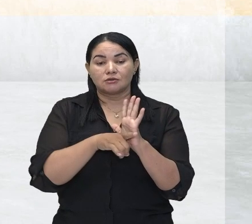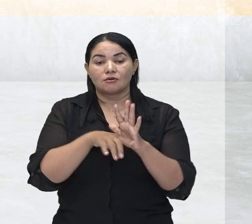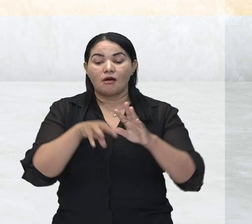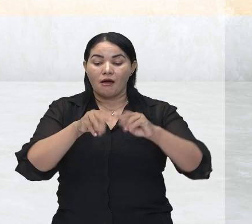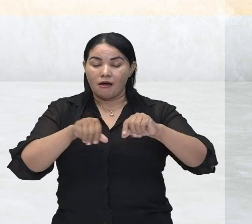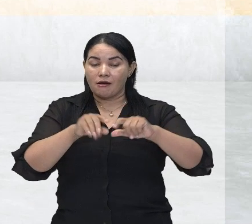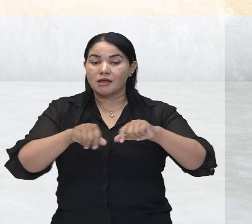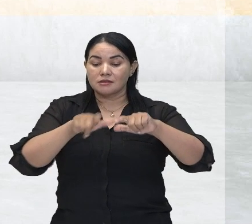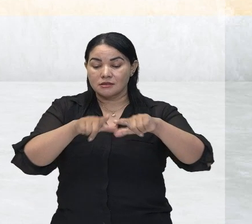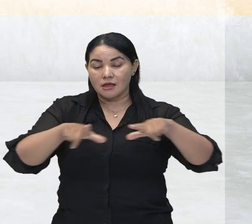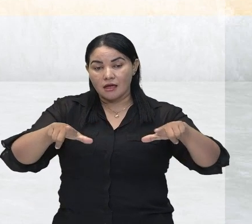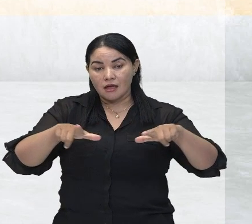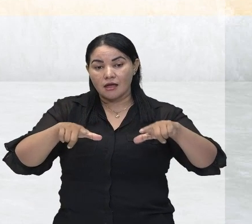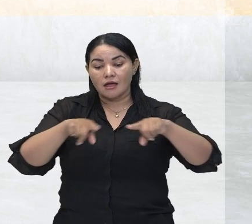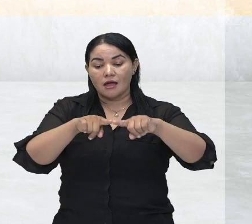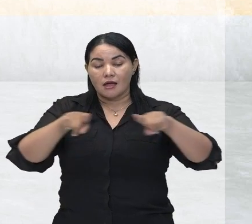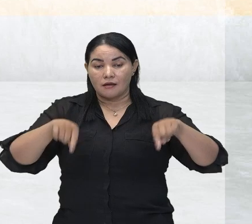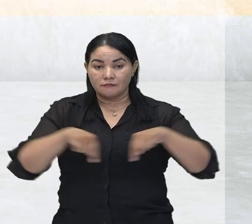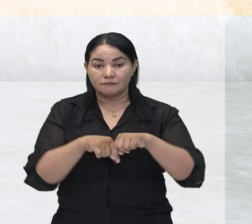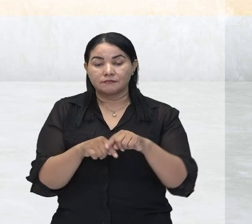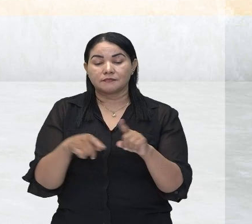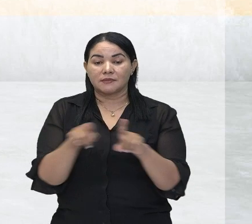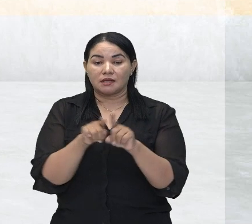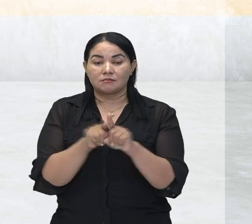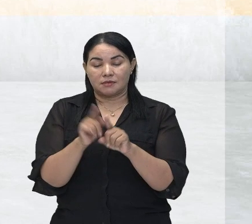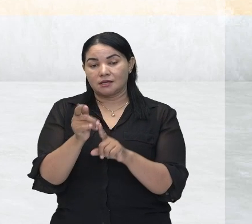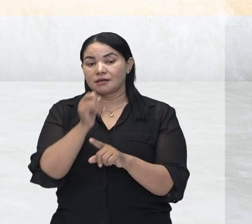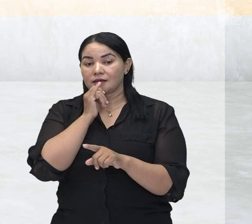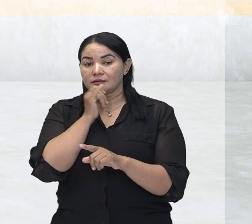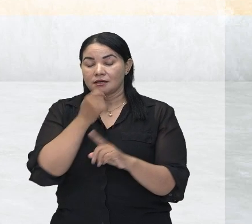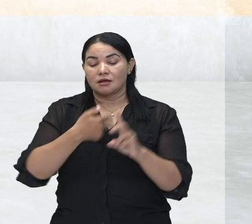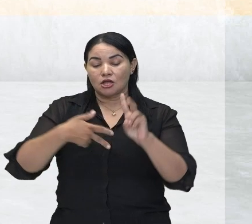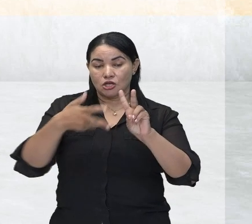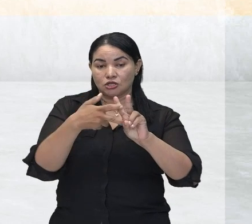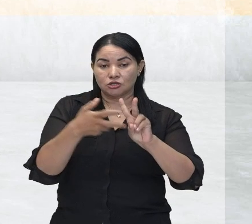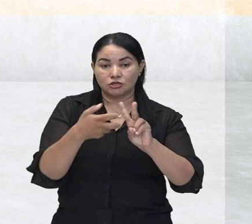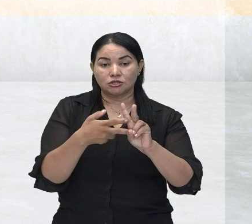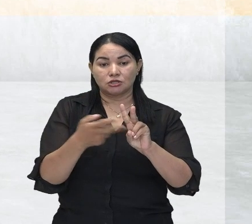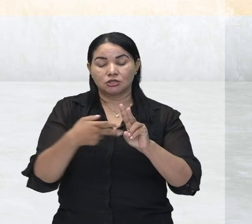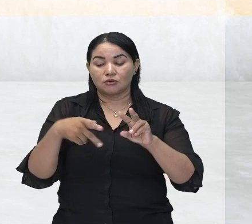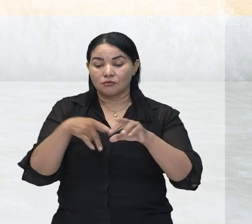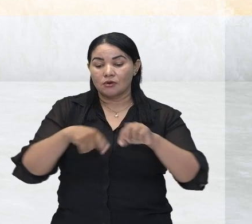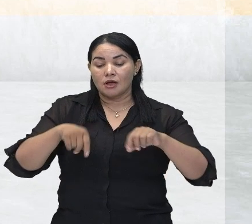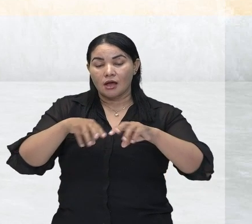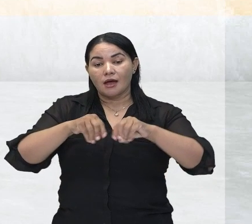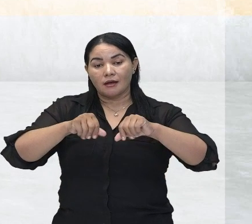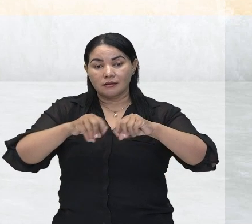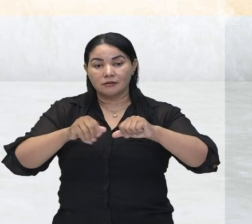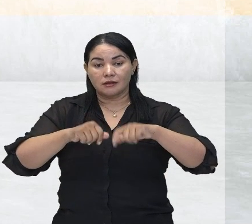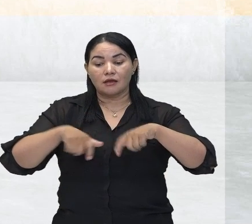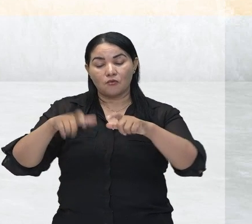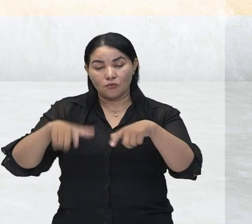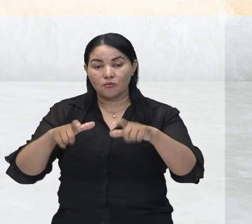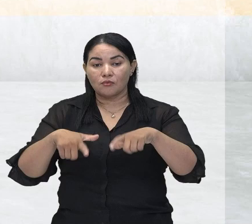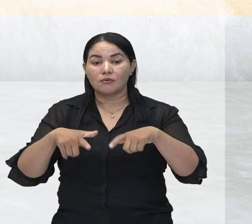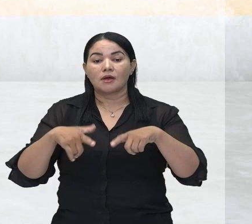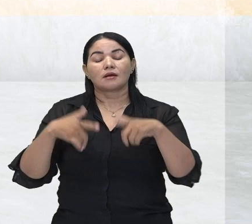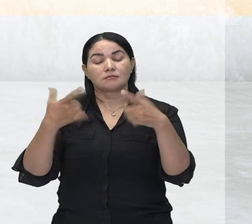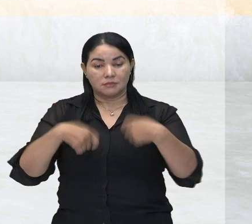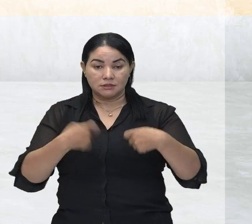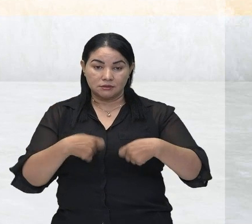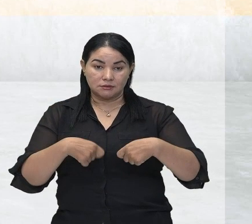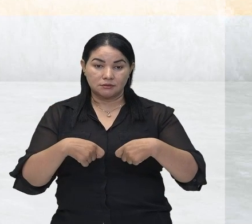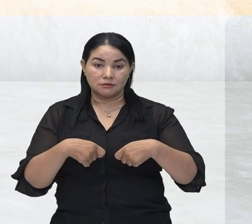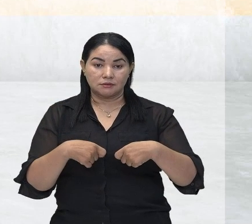né? Quando a gente fala, por exemplo, das questões indígenas, né, da demarcação de terra indígena, tem direitos. Tem direito à terra,